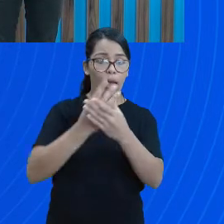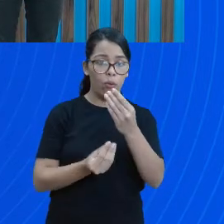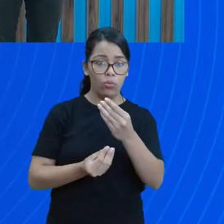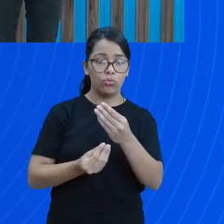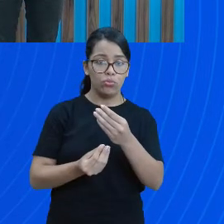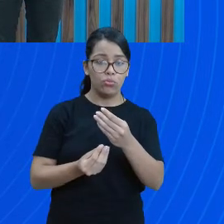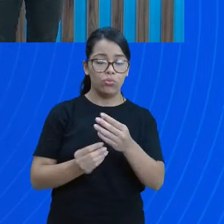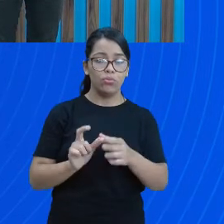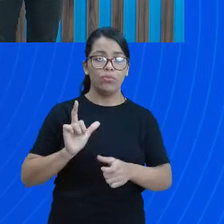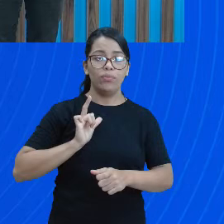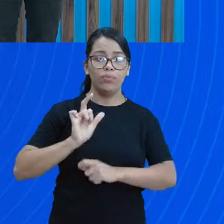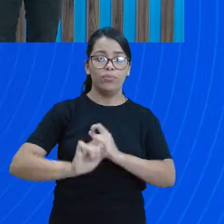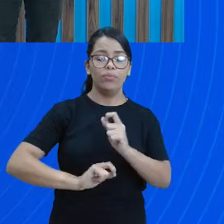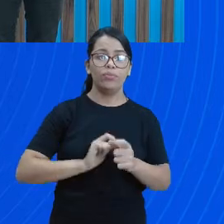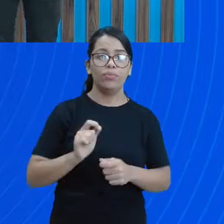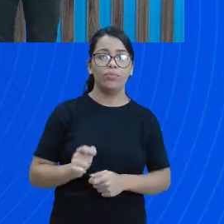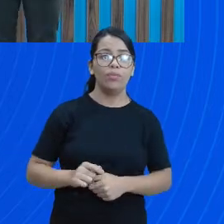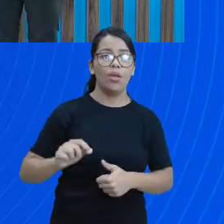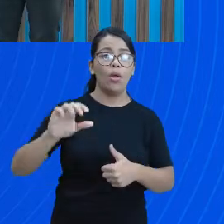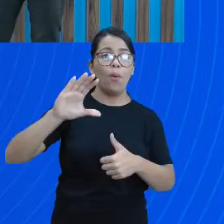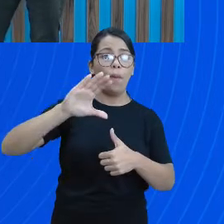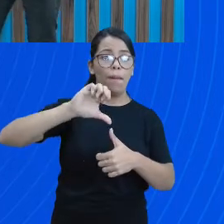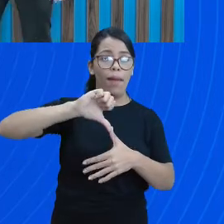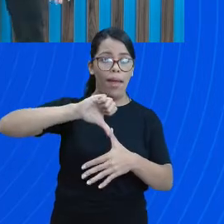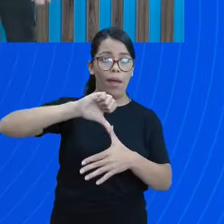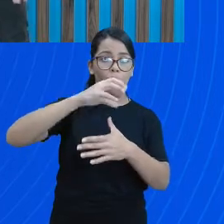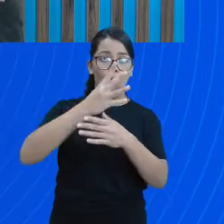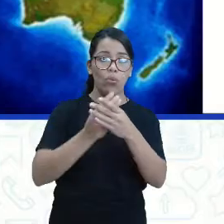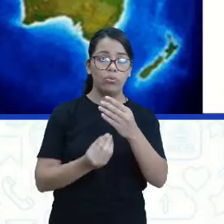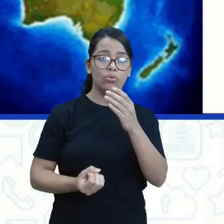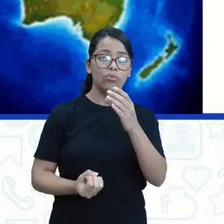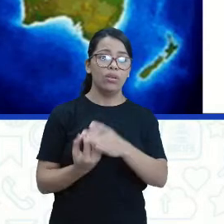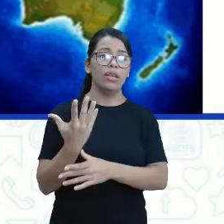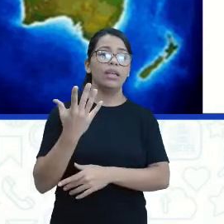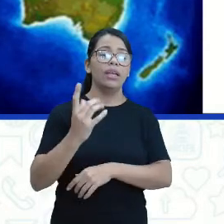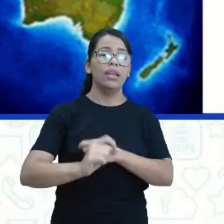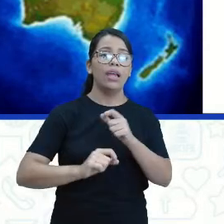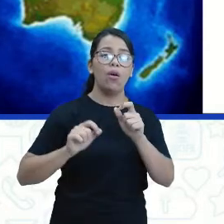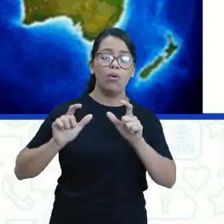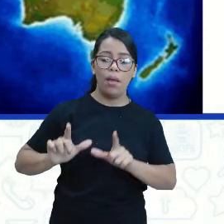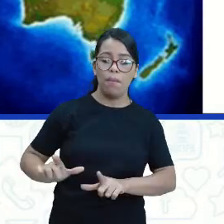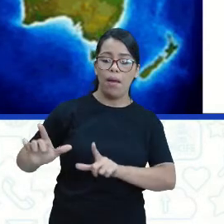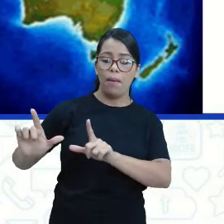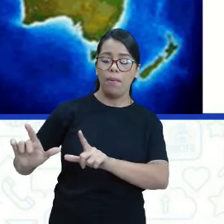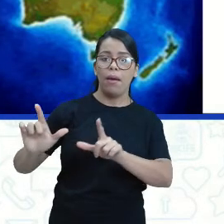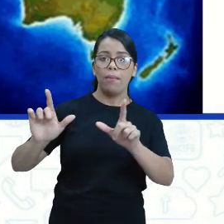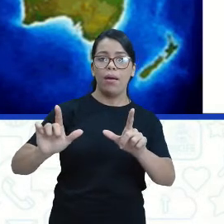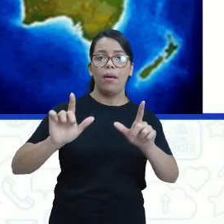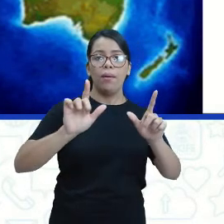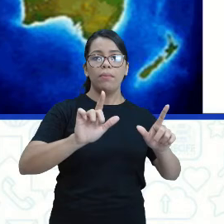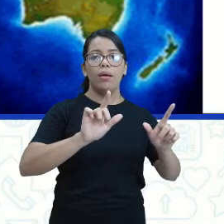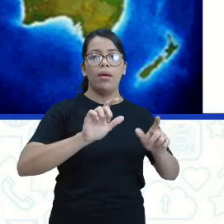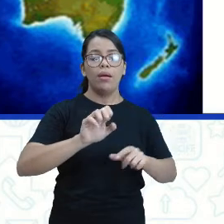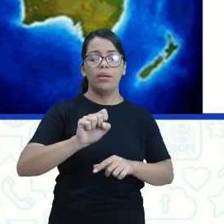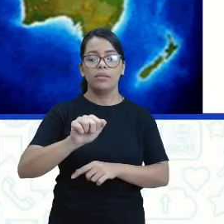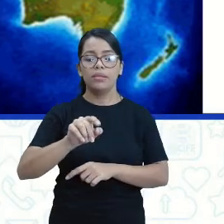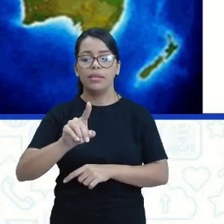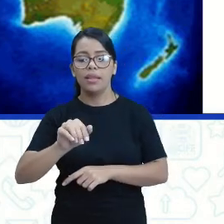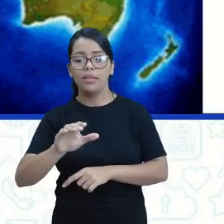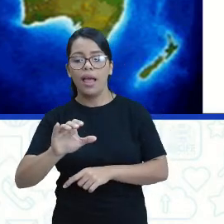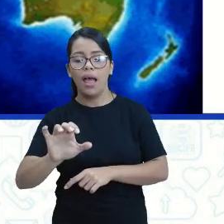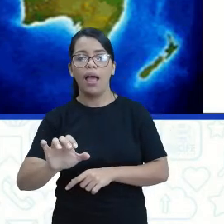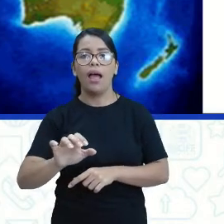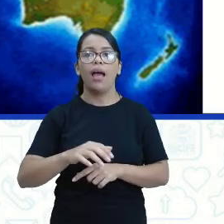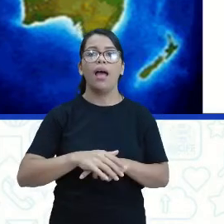falar. Mercosul. Tá? Eles criam blocos, NAFTA, né? isso. Mercosul, o SADC, a SAN,